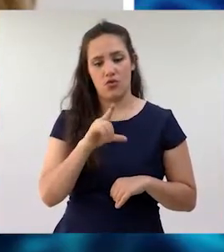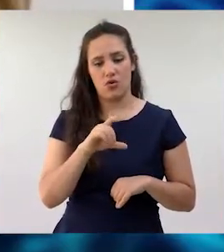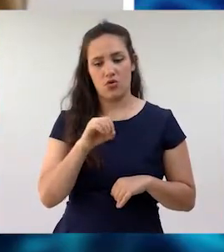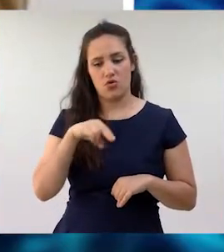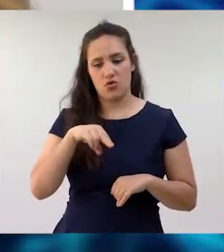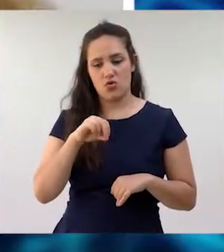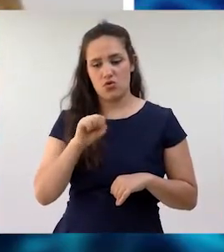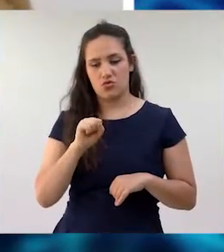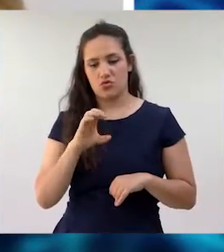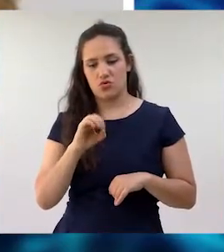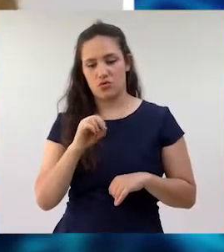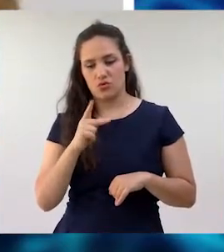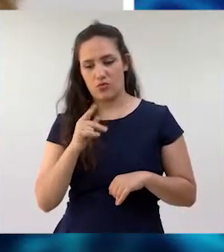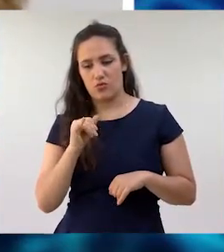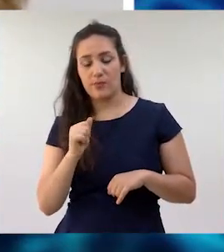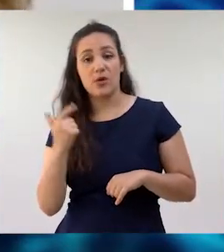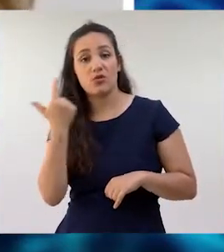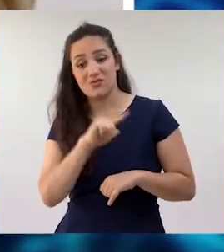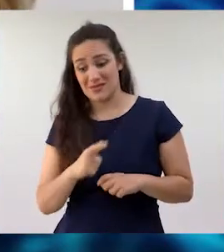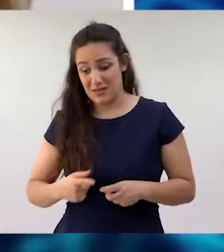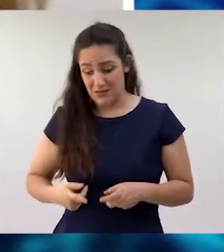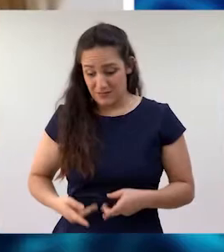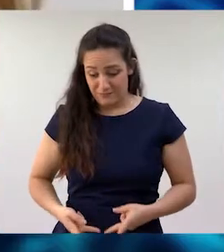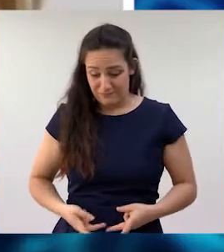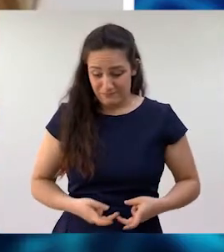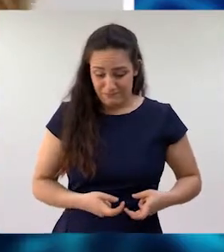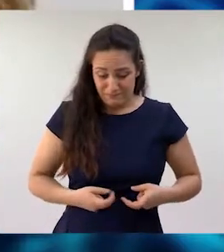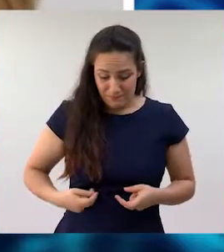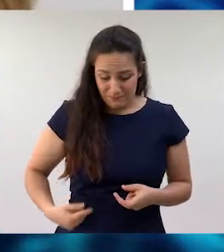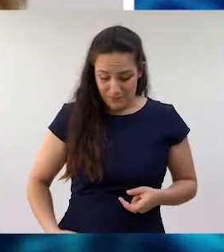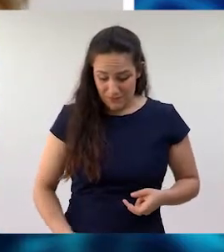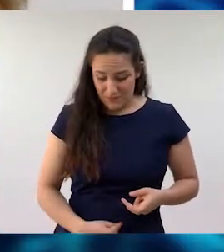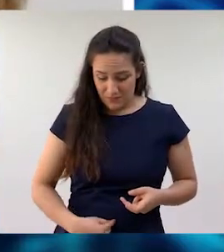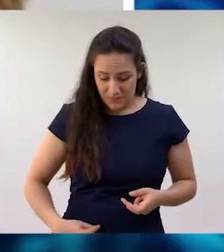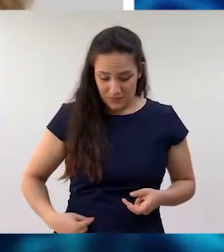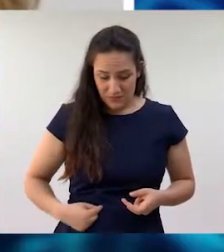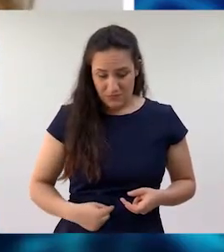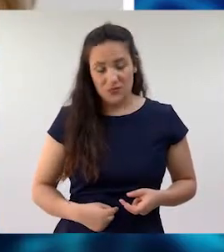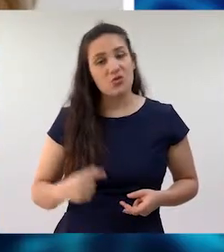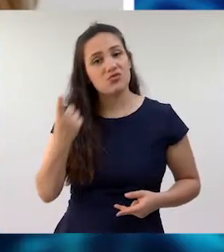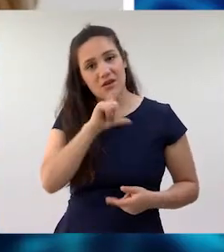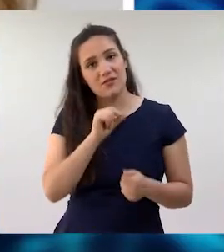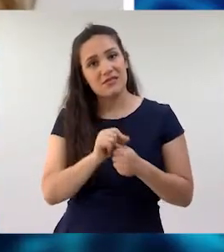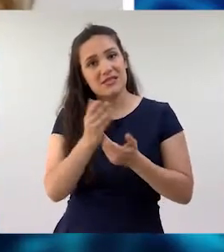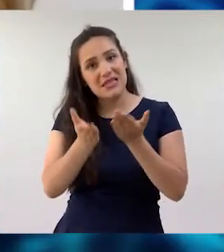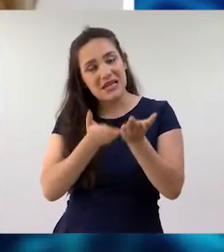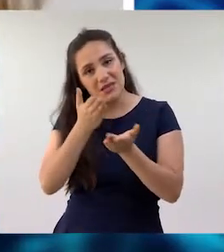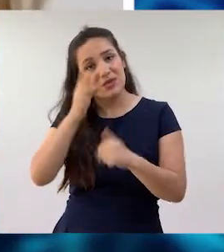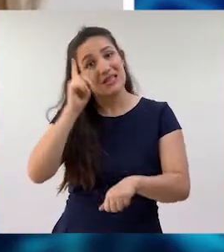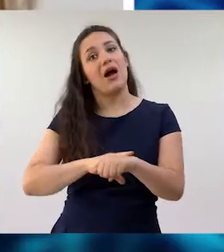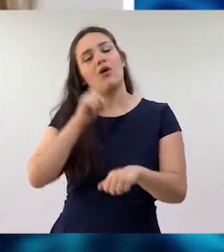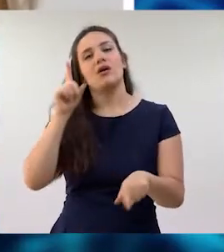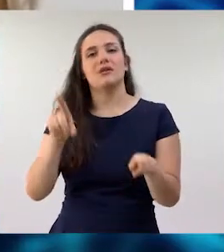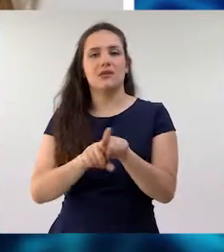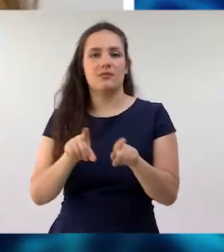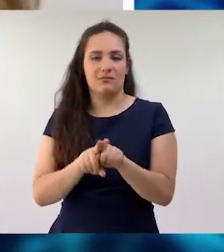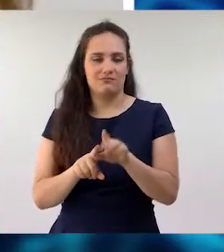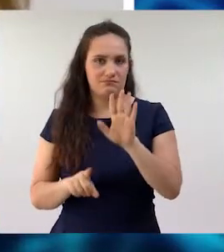é a colonoscopia, é porque a colonoscopia permite o diagnóstico e permite o tratamento ao mesmo